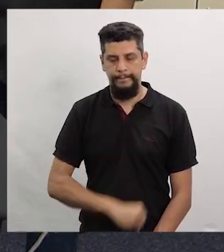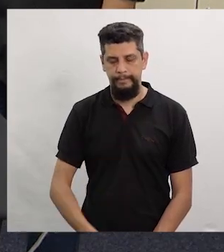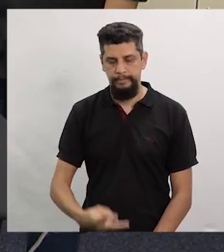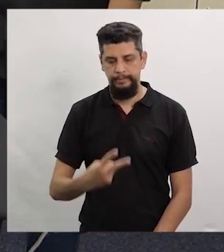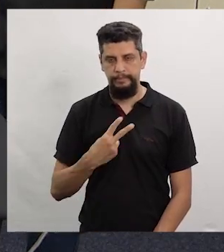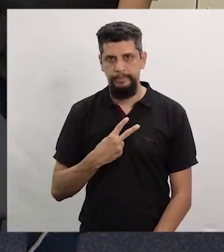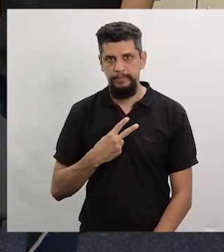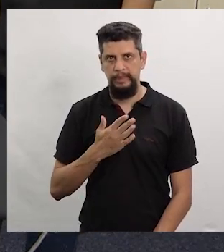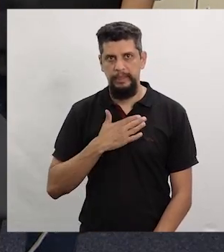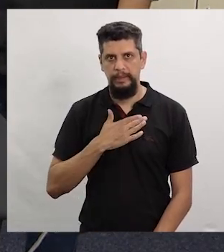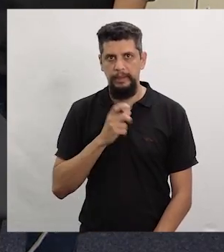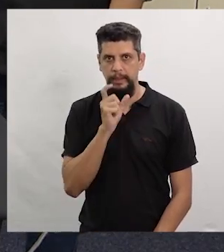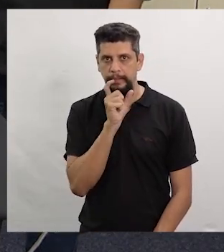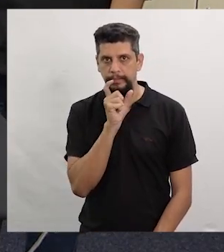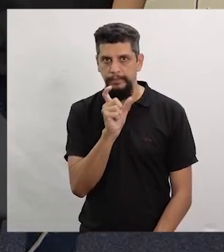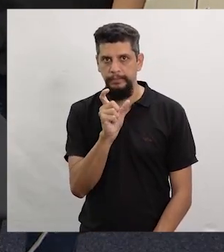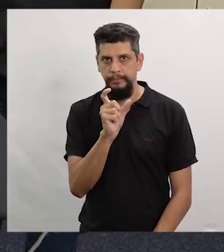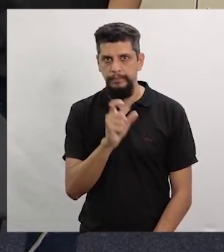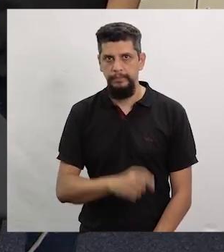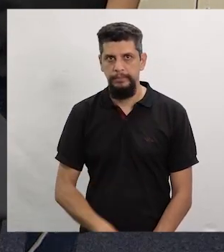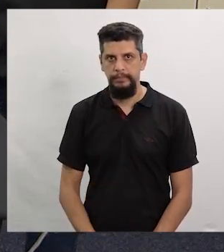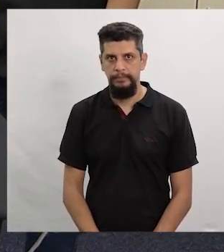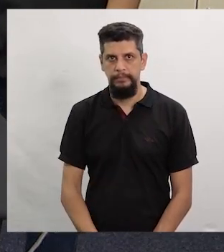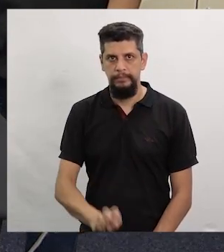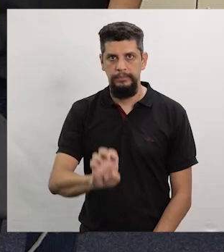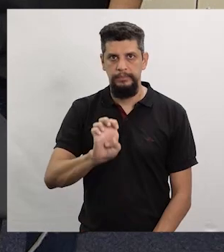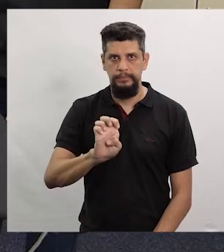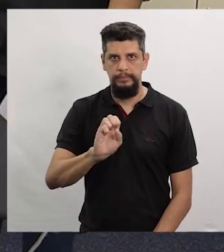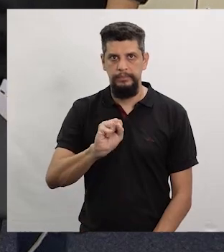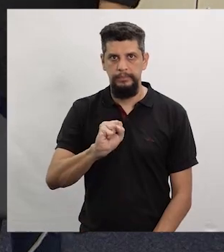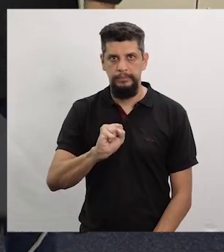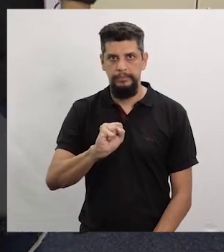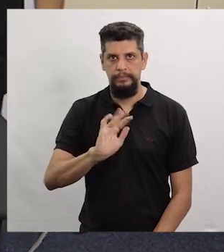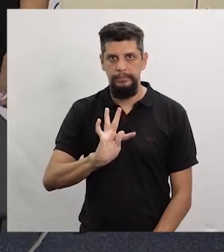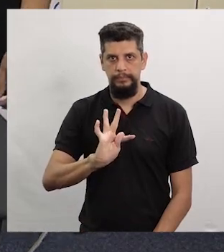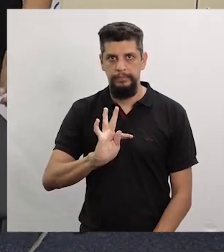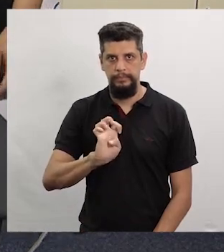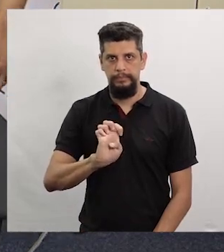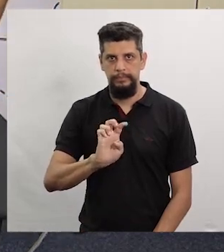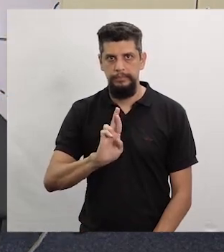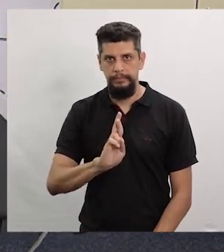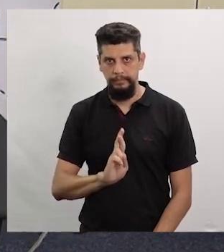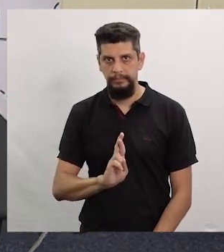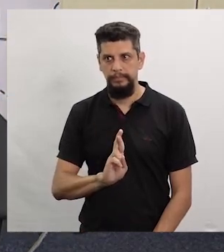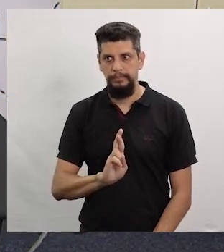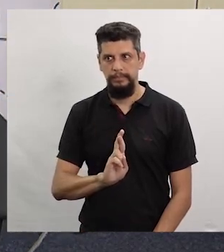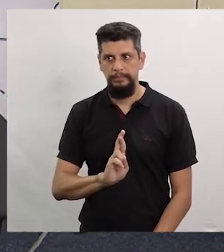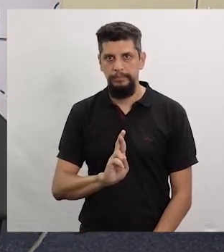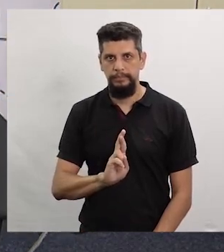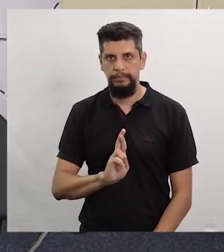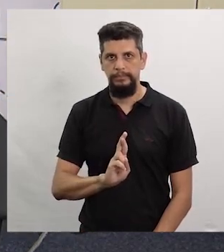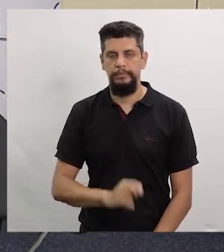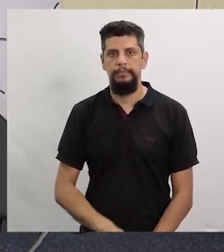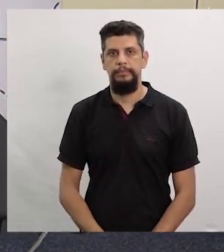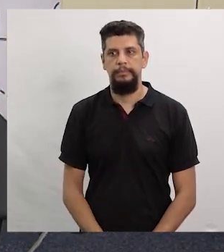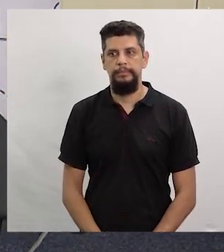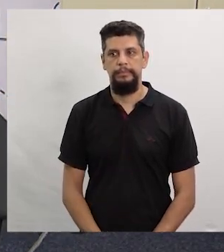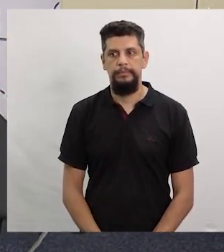dois a minha palavra é Ester muito bem